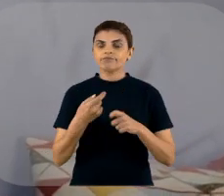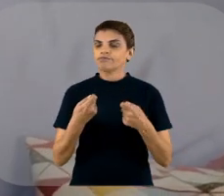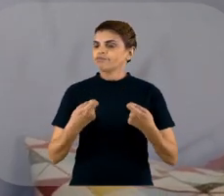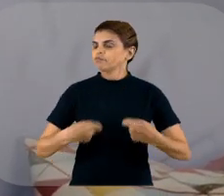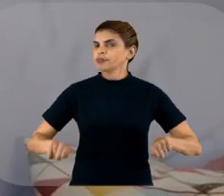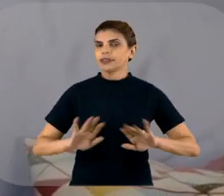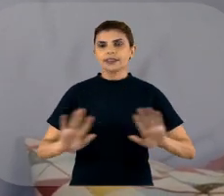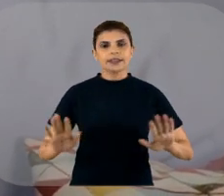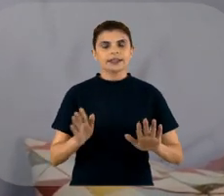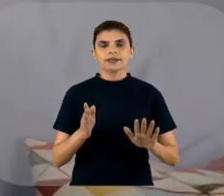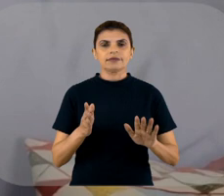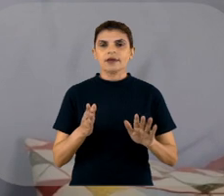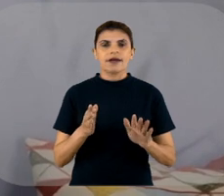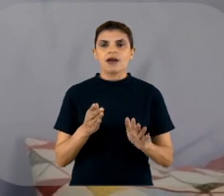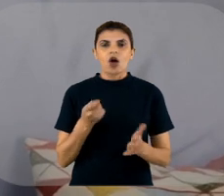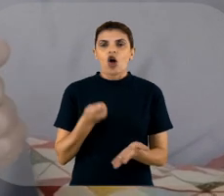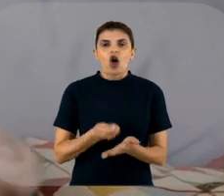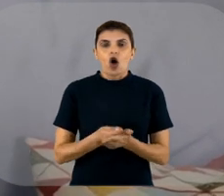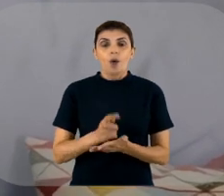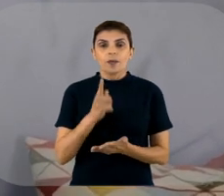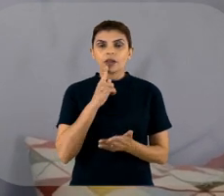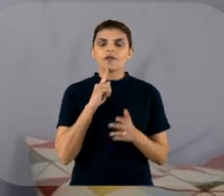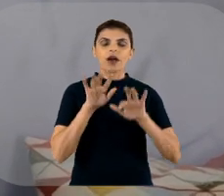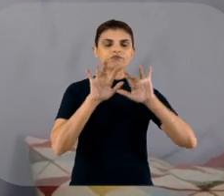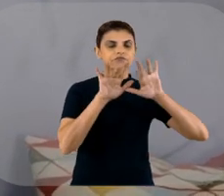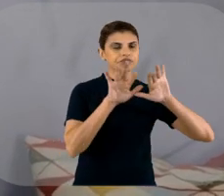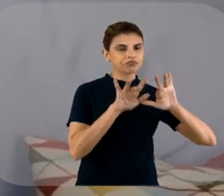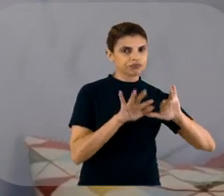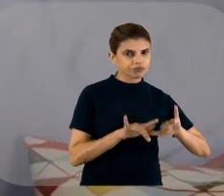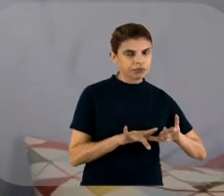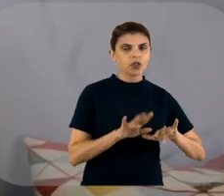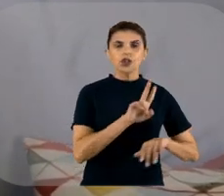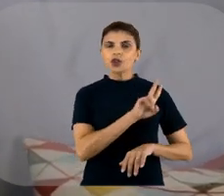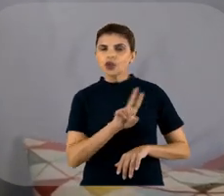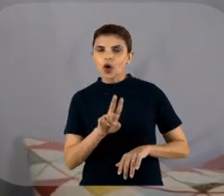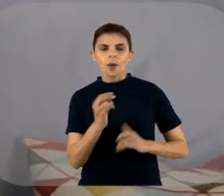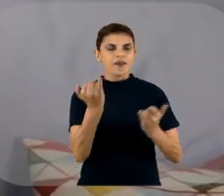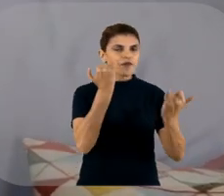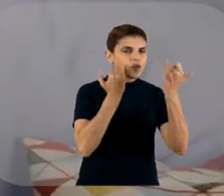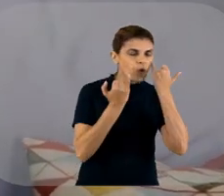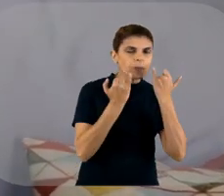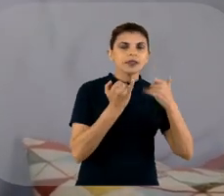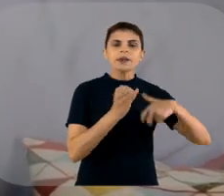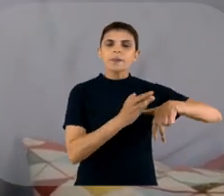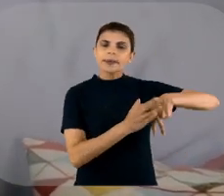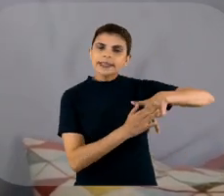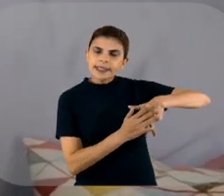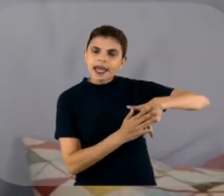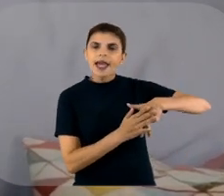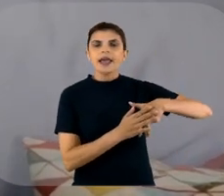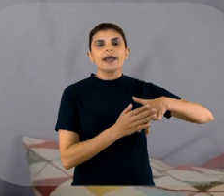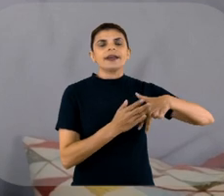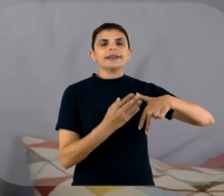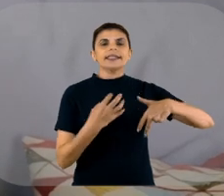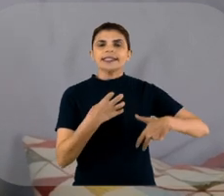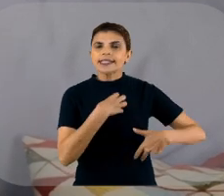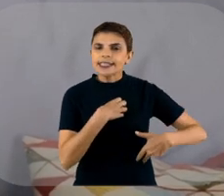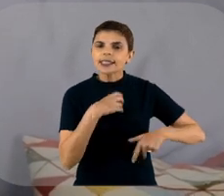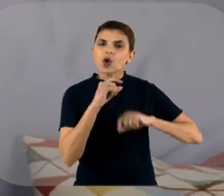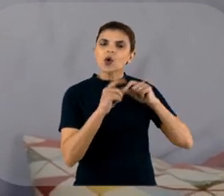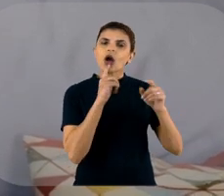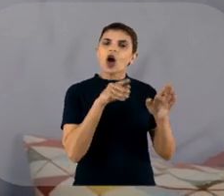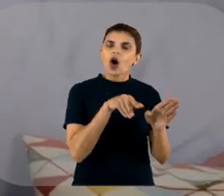essa obrigatoriedade. O prontuário, ele vai ser preenchido normalmente. Tem que informar a identificação do paciente, os dados